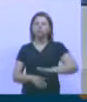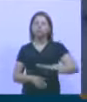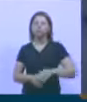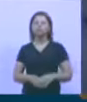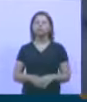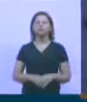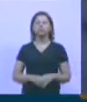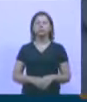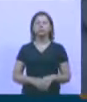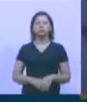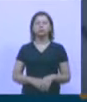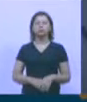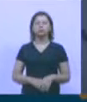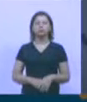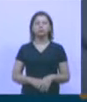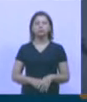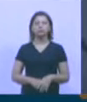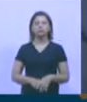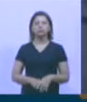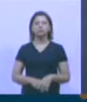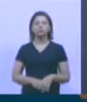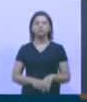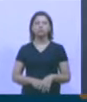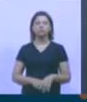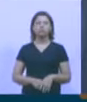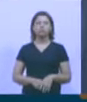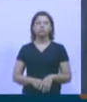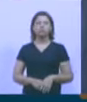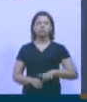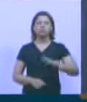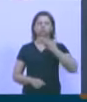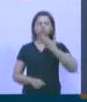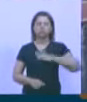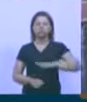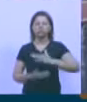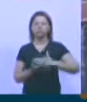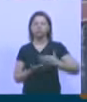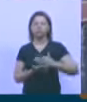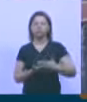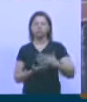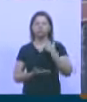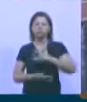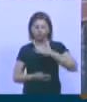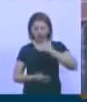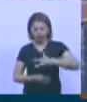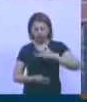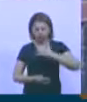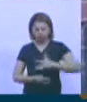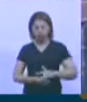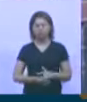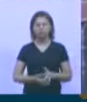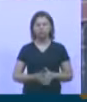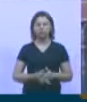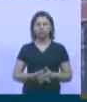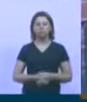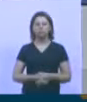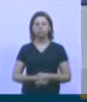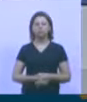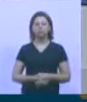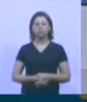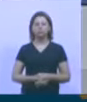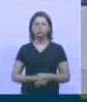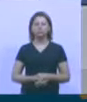child begins to pity itself. Então a criança começa a ter pena dela mesma. Then hate